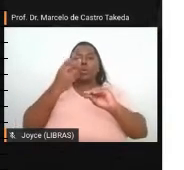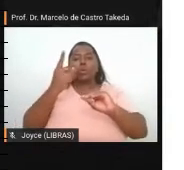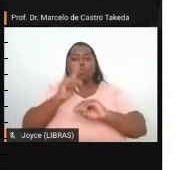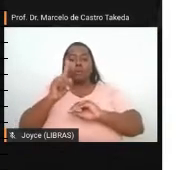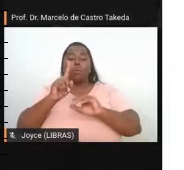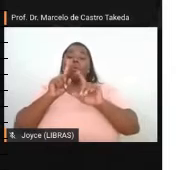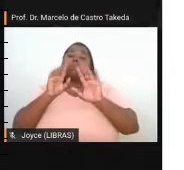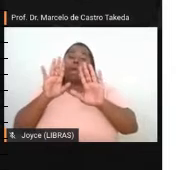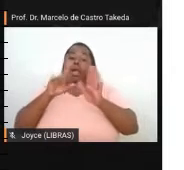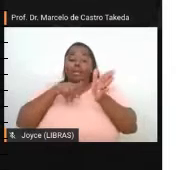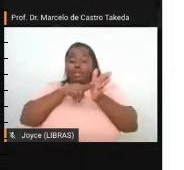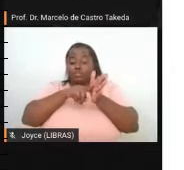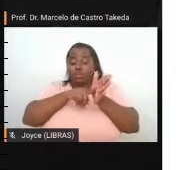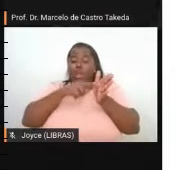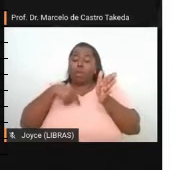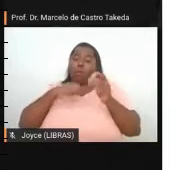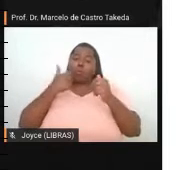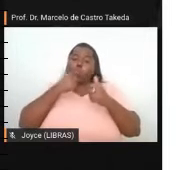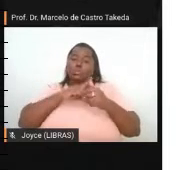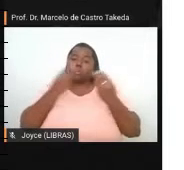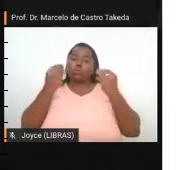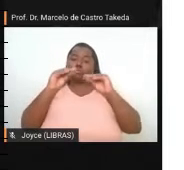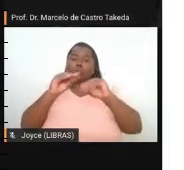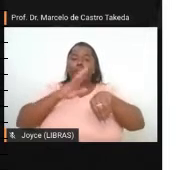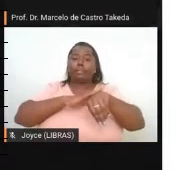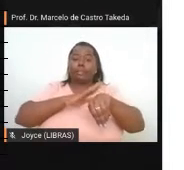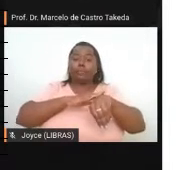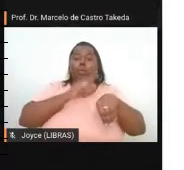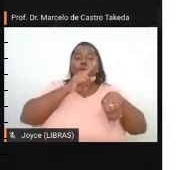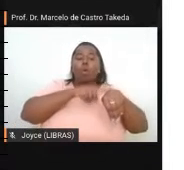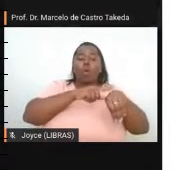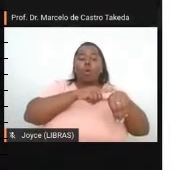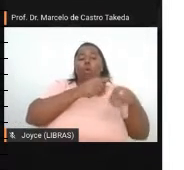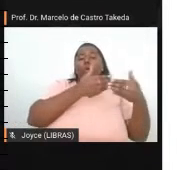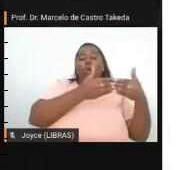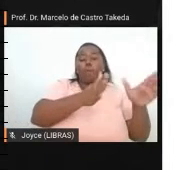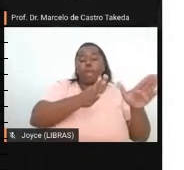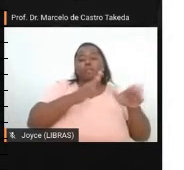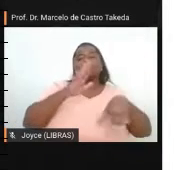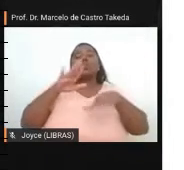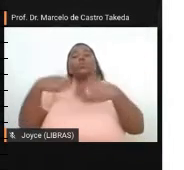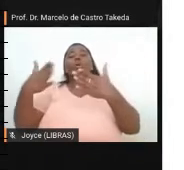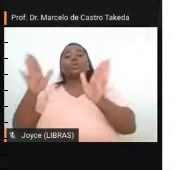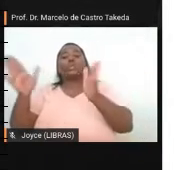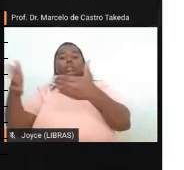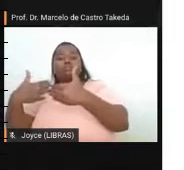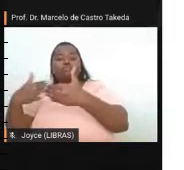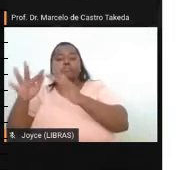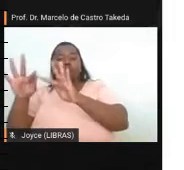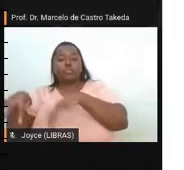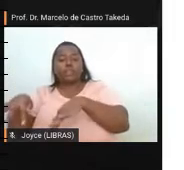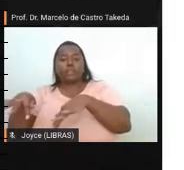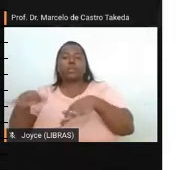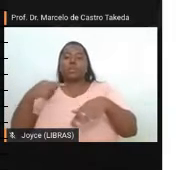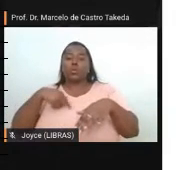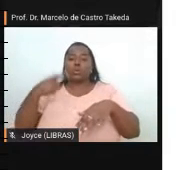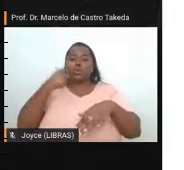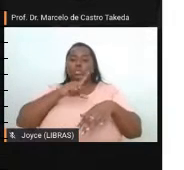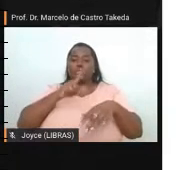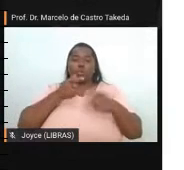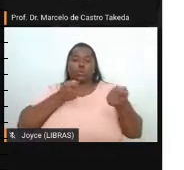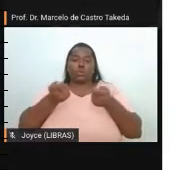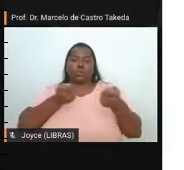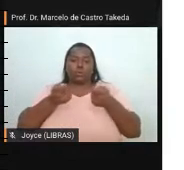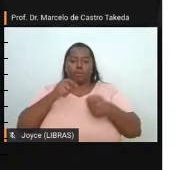tempo. Quando começa e quando termina o questionário. Há forma ainda de configurar, se